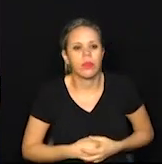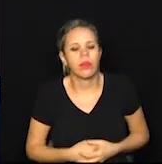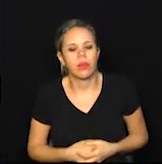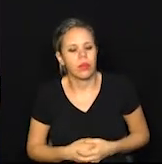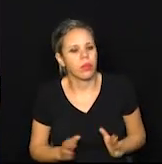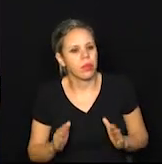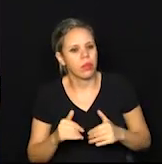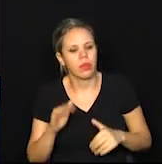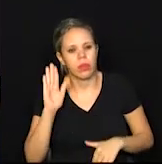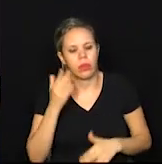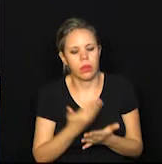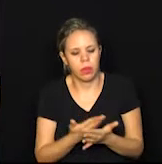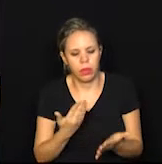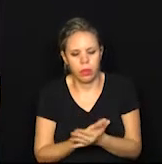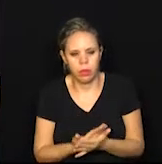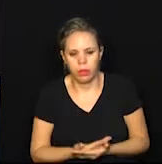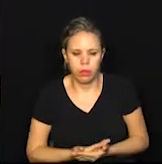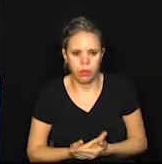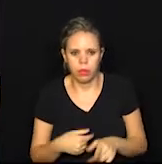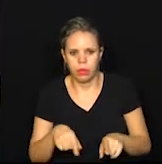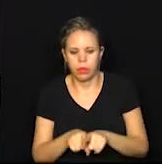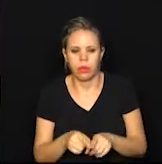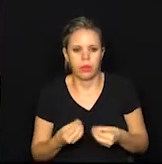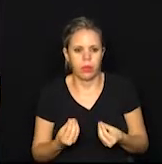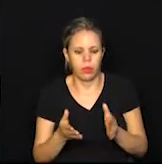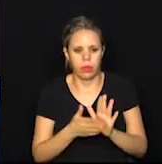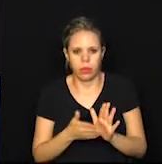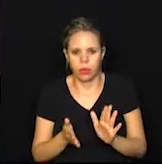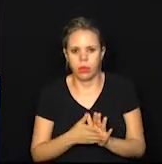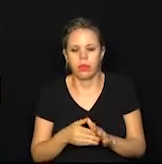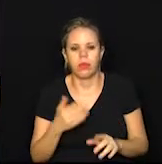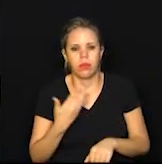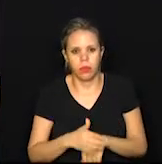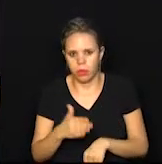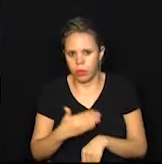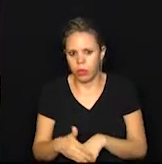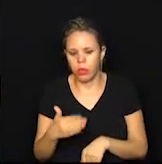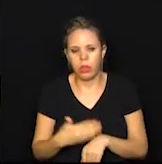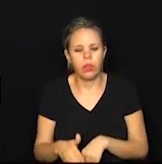focando mais nas aulas e também na oferta de prática